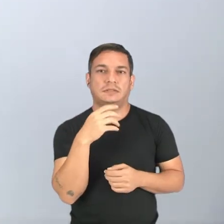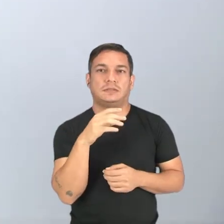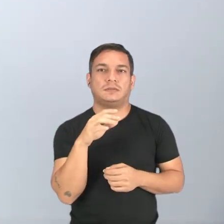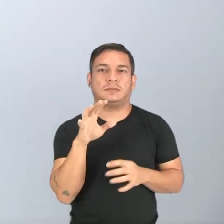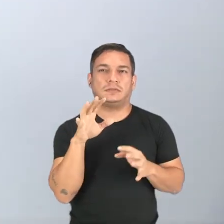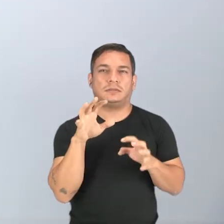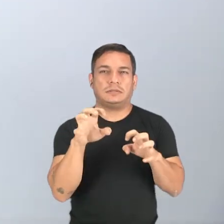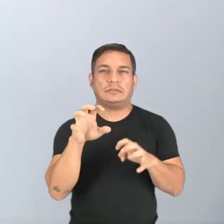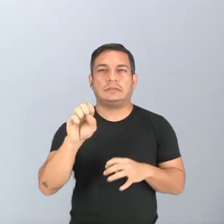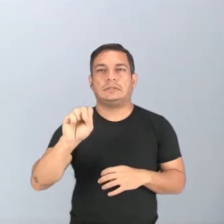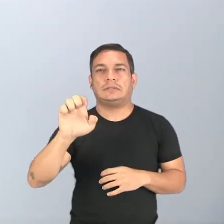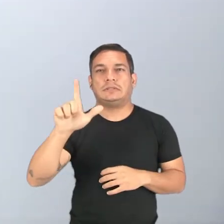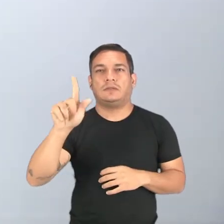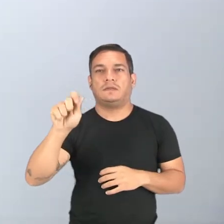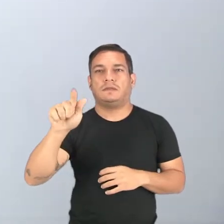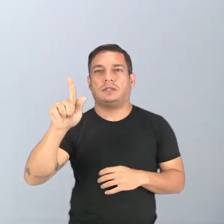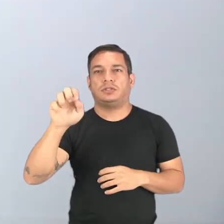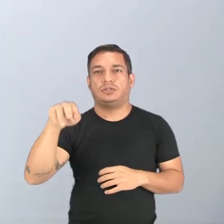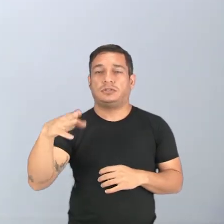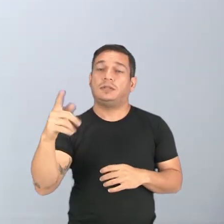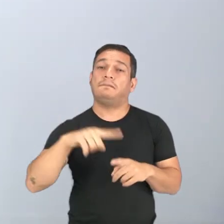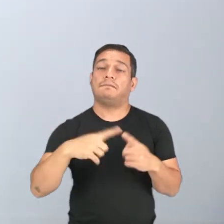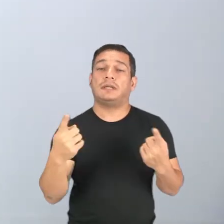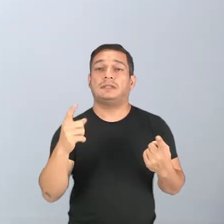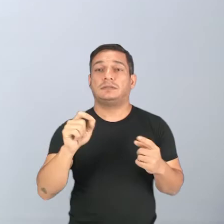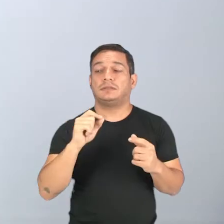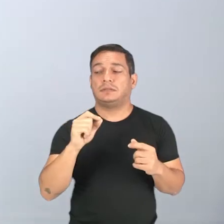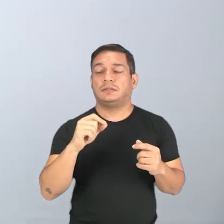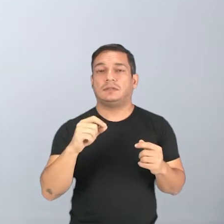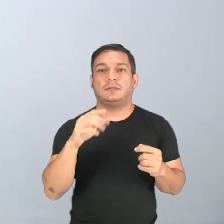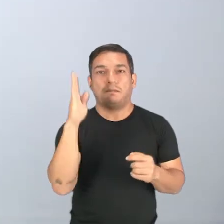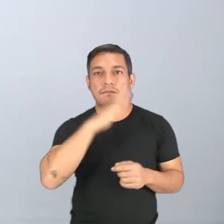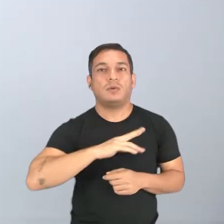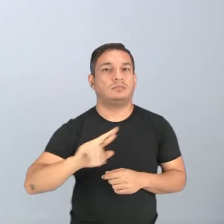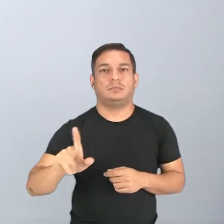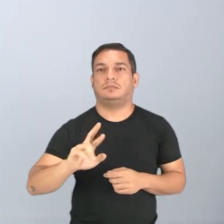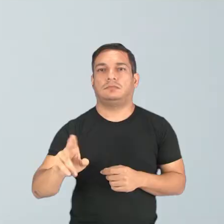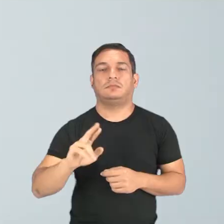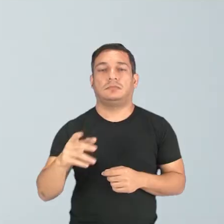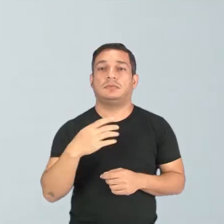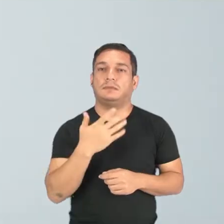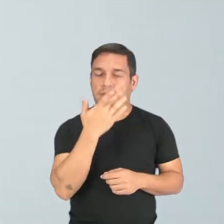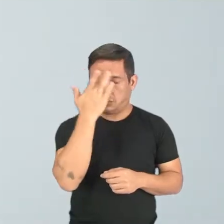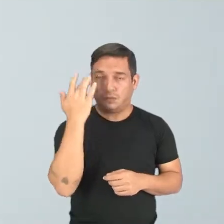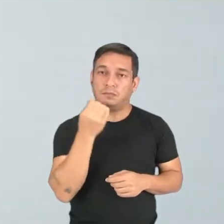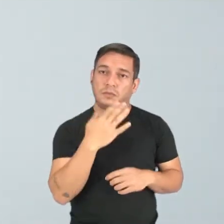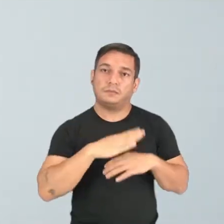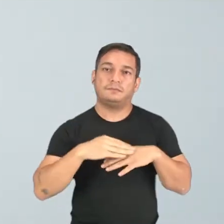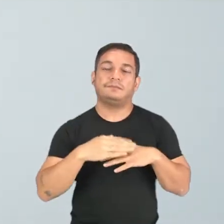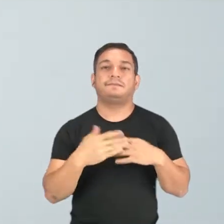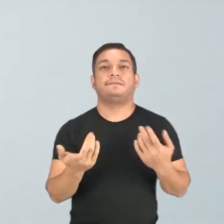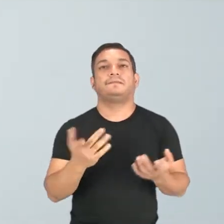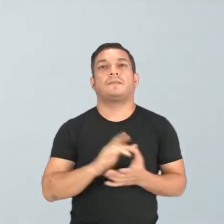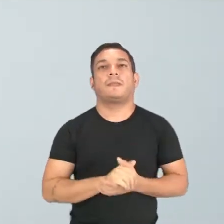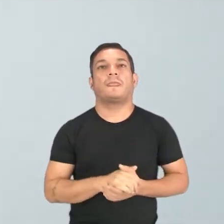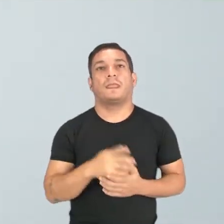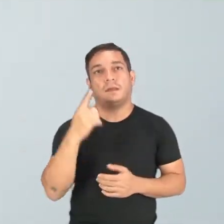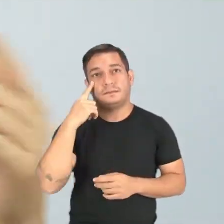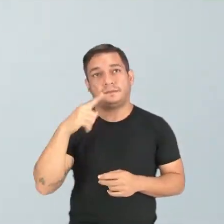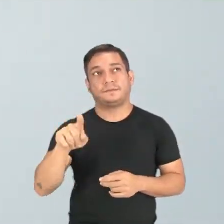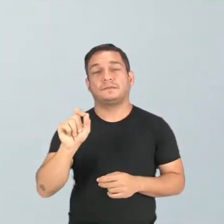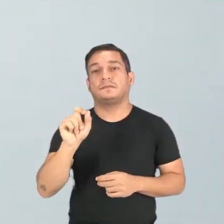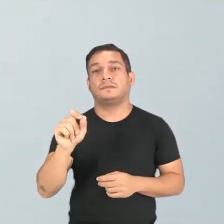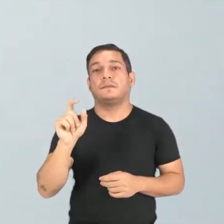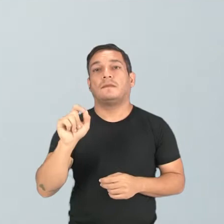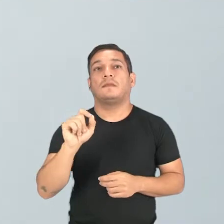Rousseau, aquele que é selvagem, mas que não é mau, né, que é dócil. E, na verdade, não é bem essa a visão, né? E